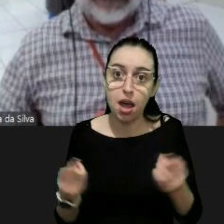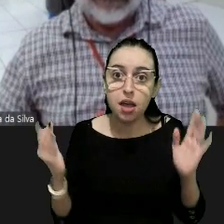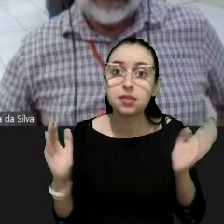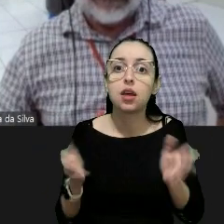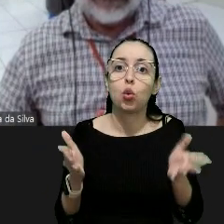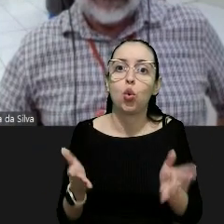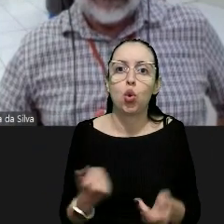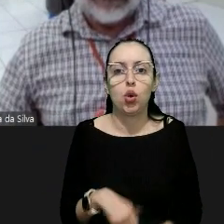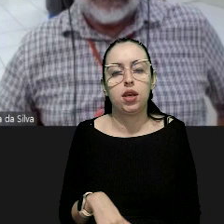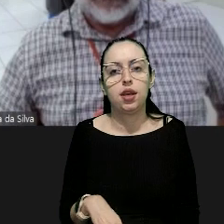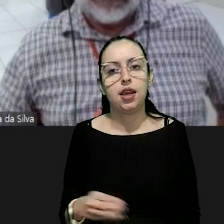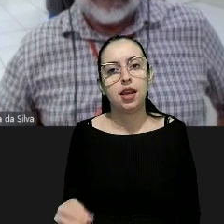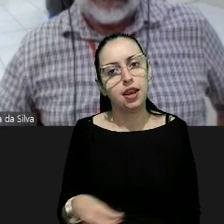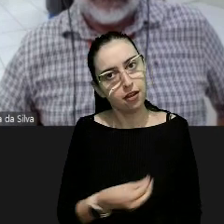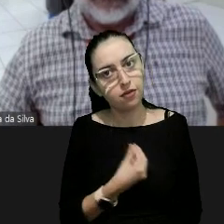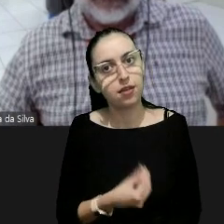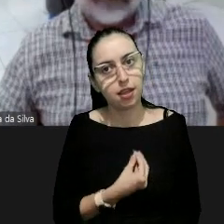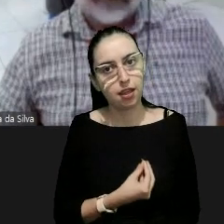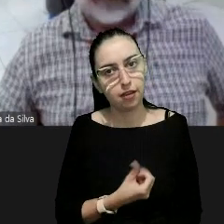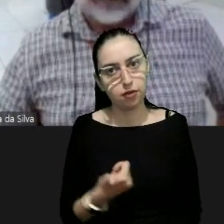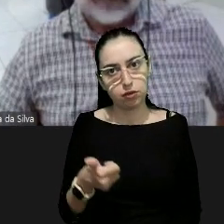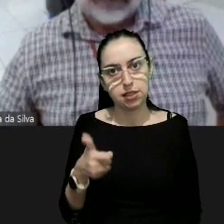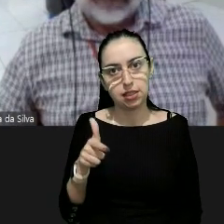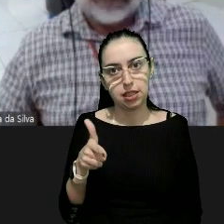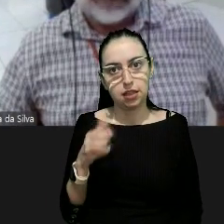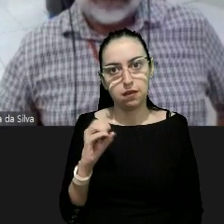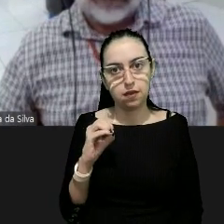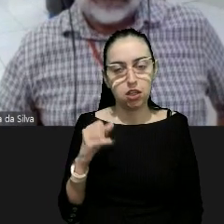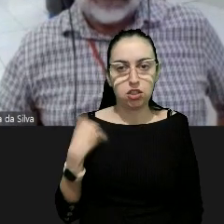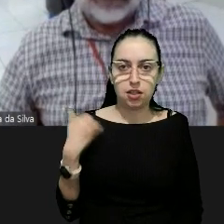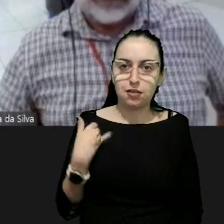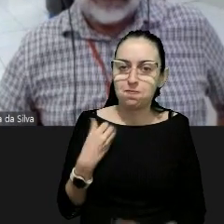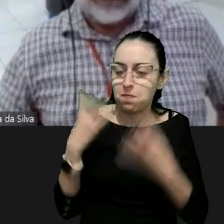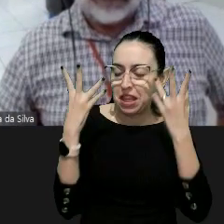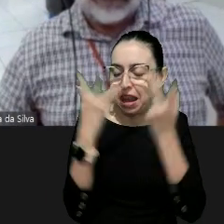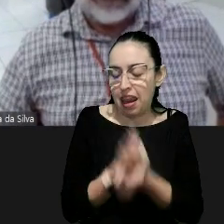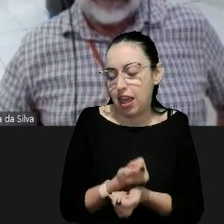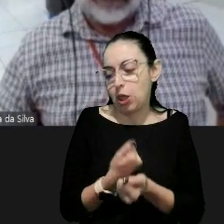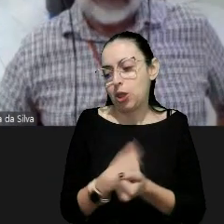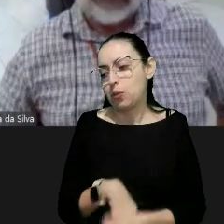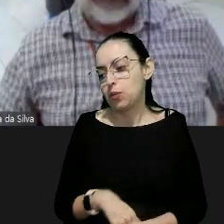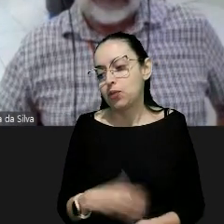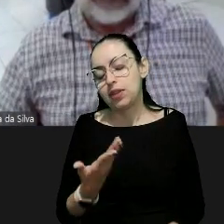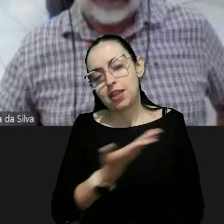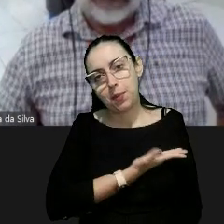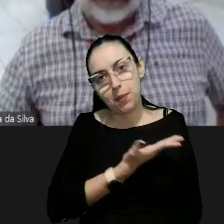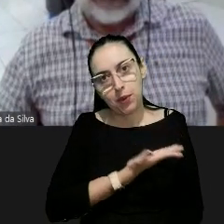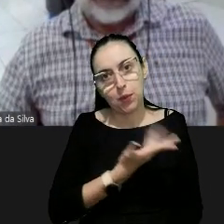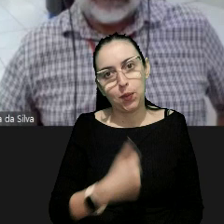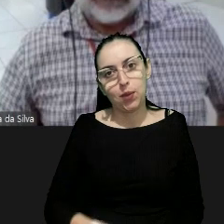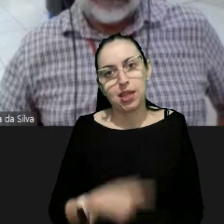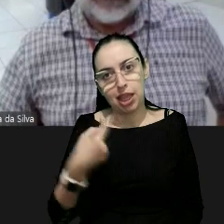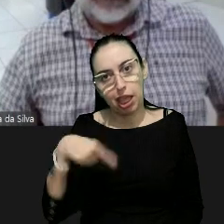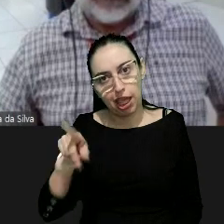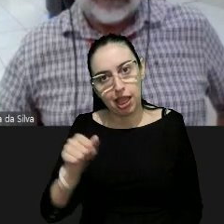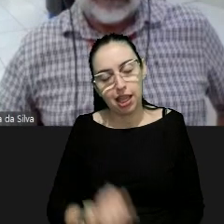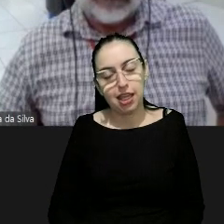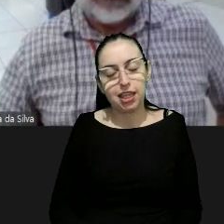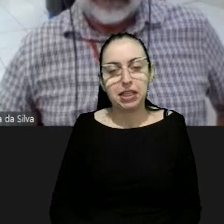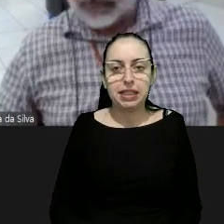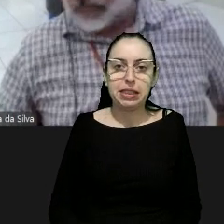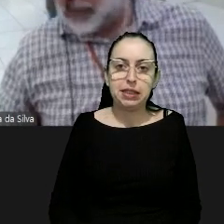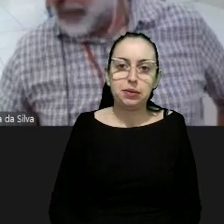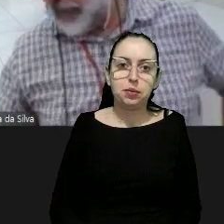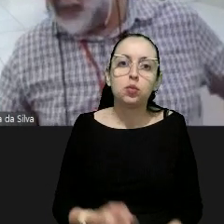está vivendo os 120 anos dele plenamente. É É. muito lindo. Então, fica amigo